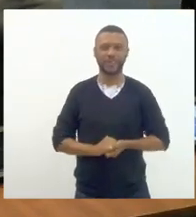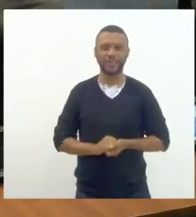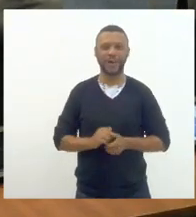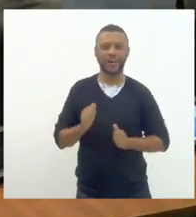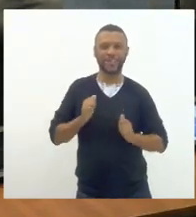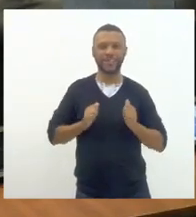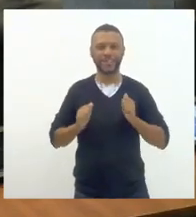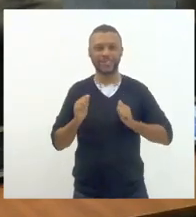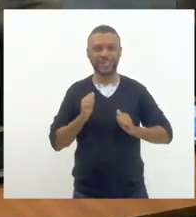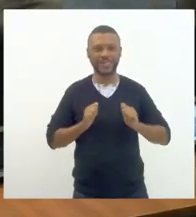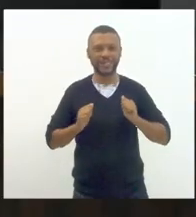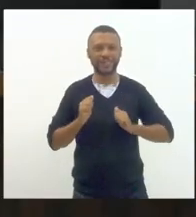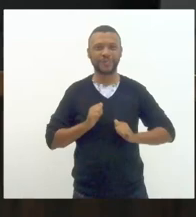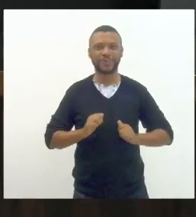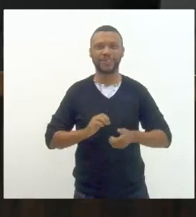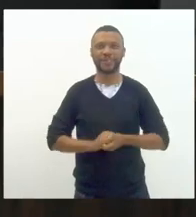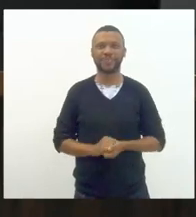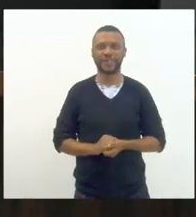ator,